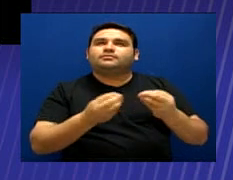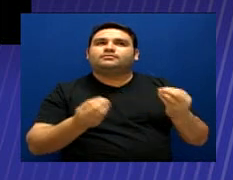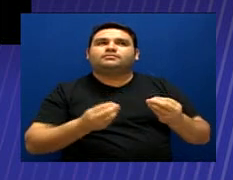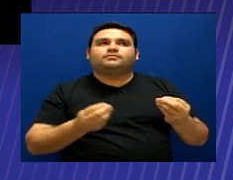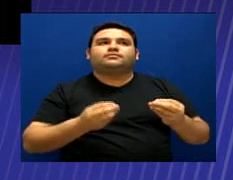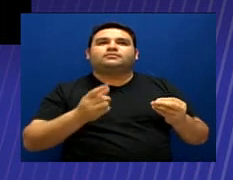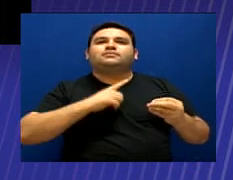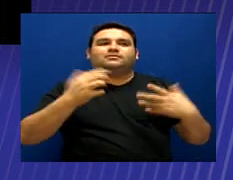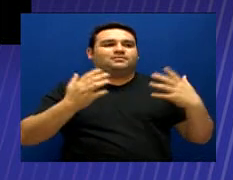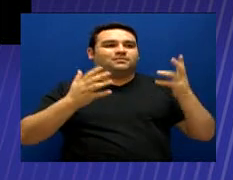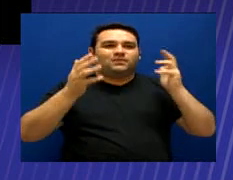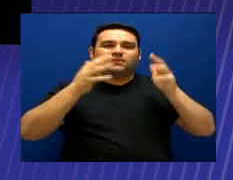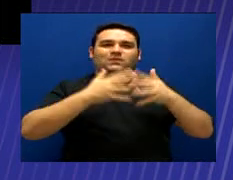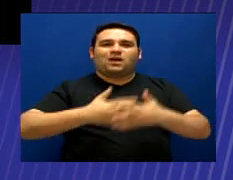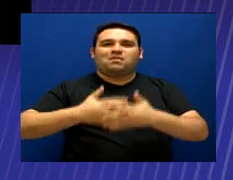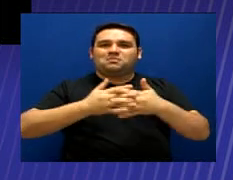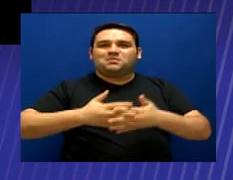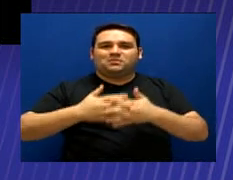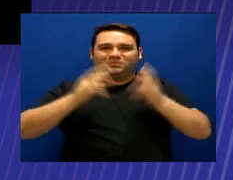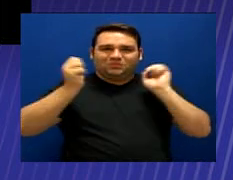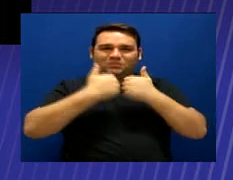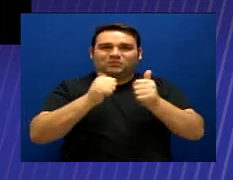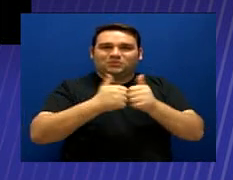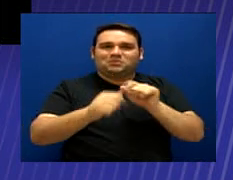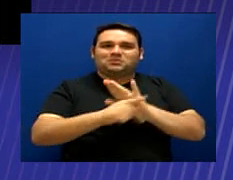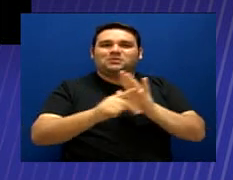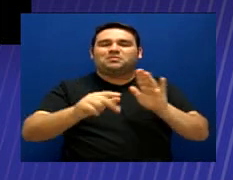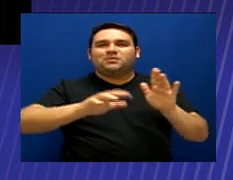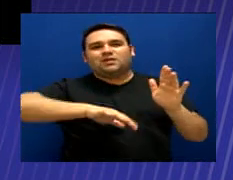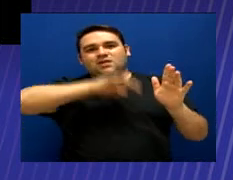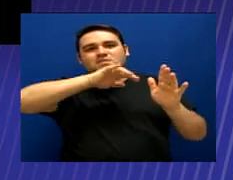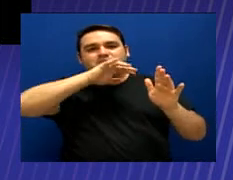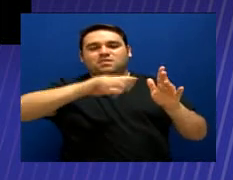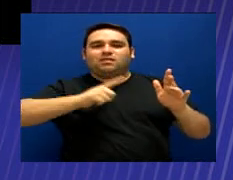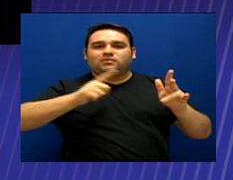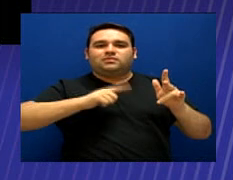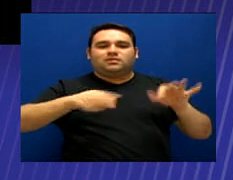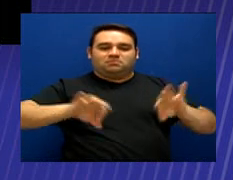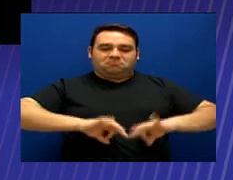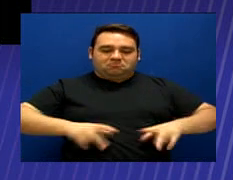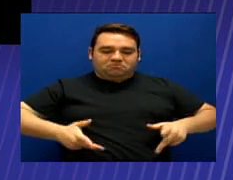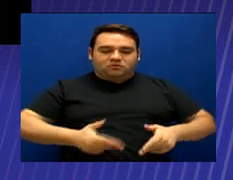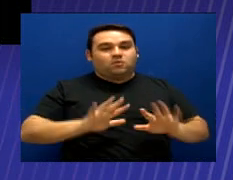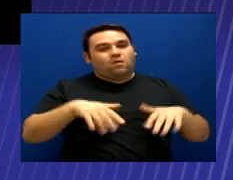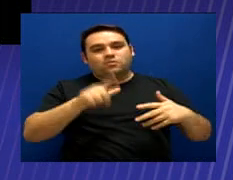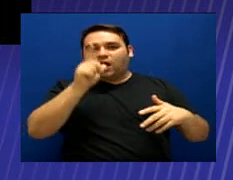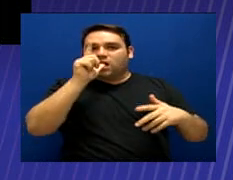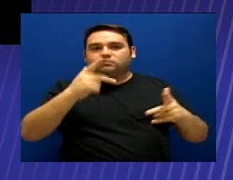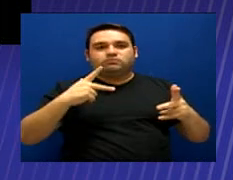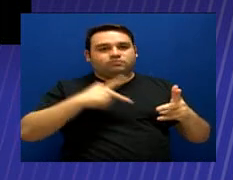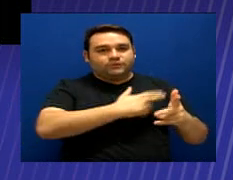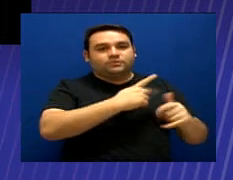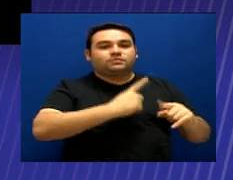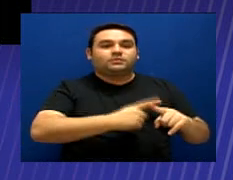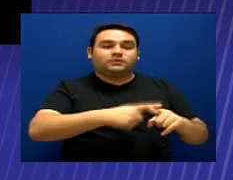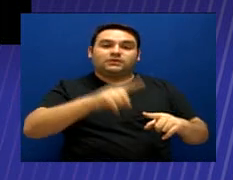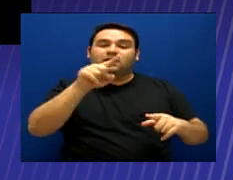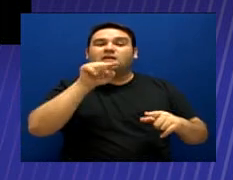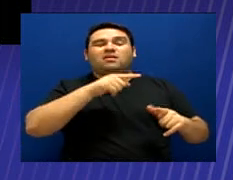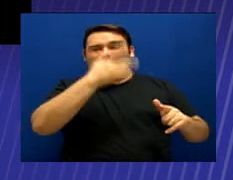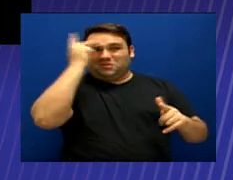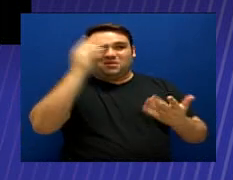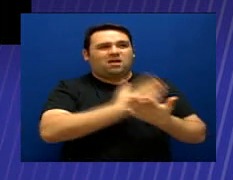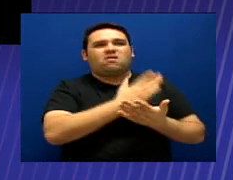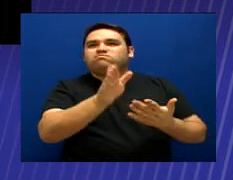do castramóvel, que tem sido uma reivindicação aí das ONGs, porque tem muitas pessoas que não vão até as zoonoses para fazer a